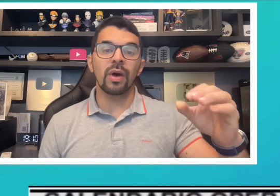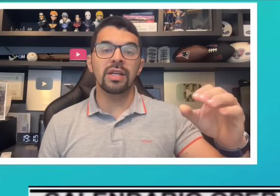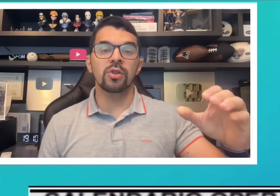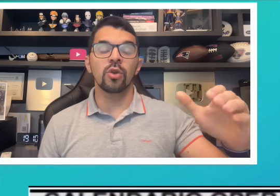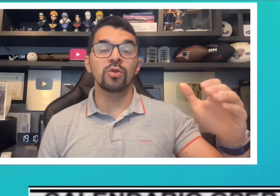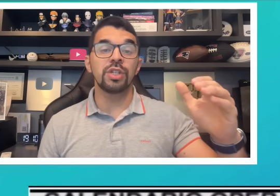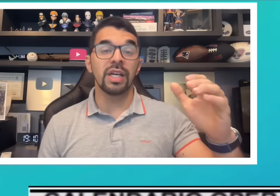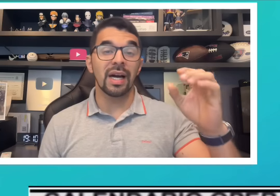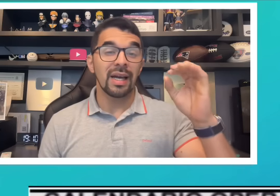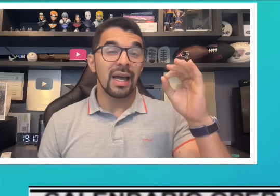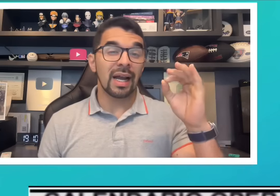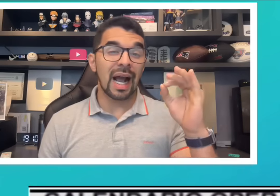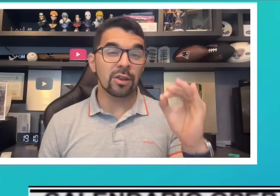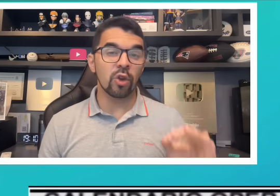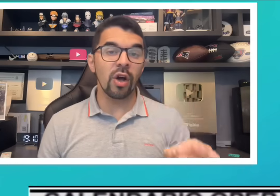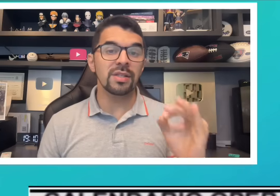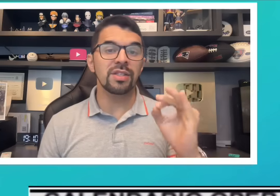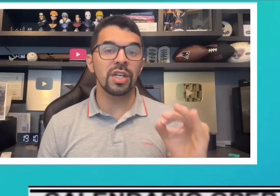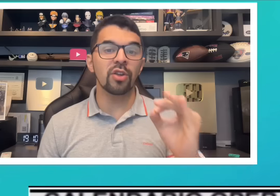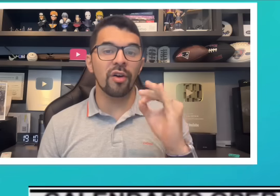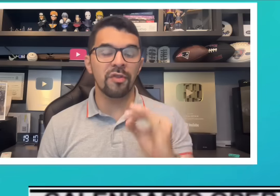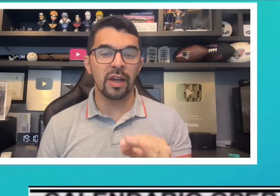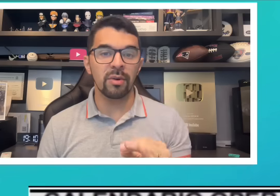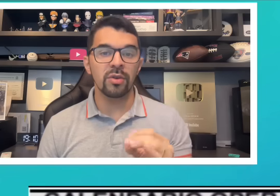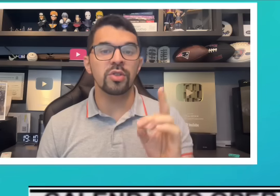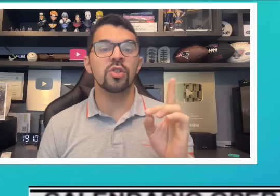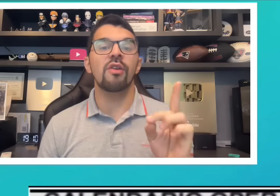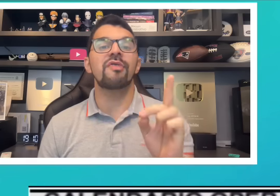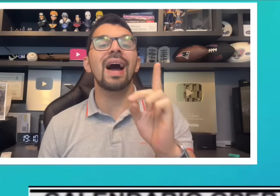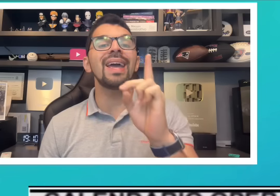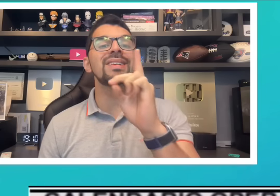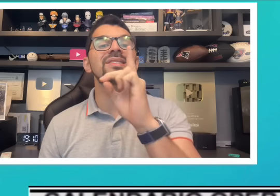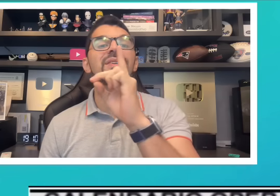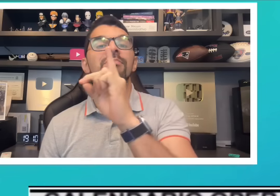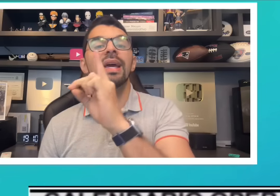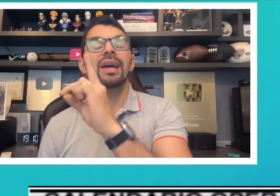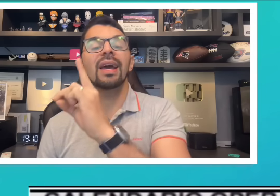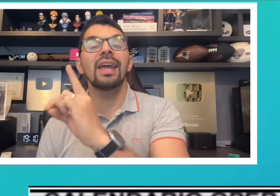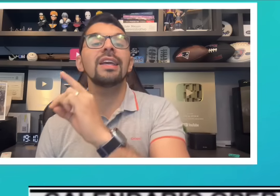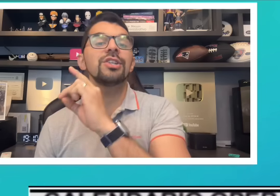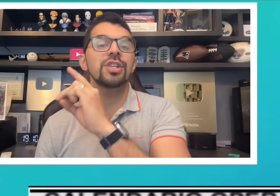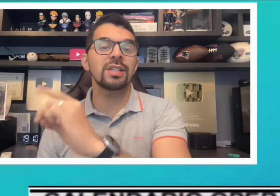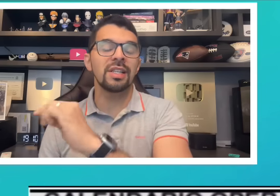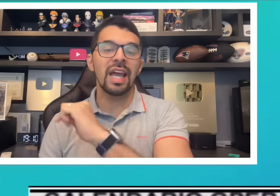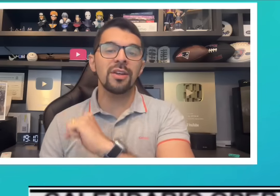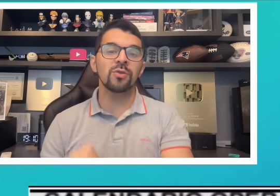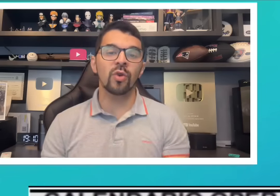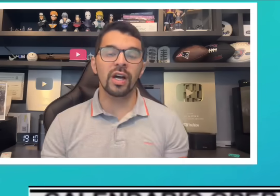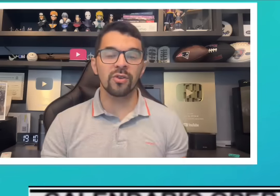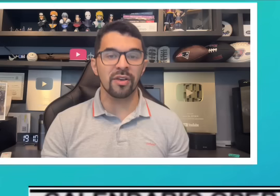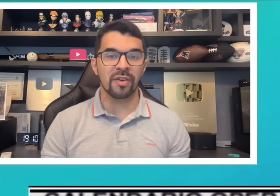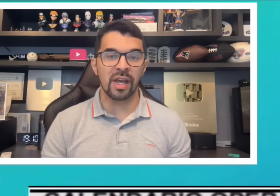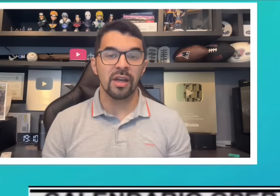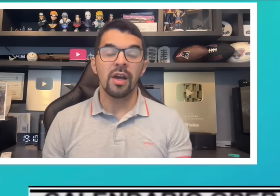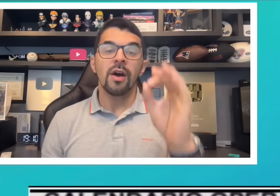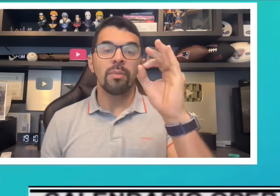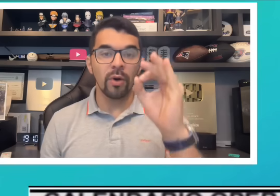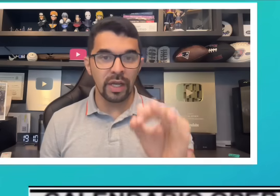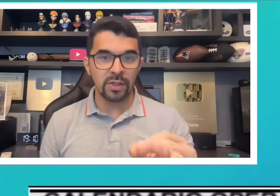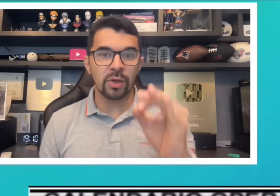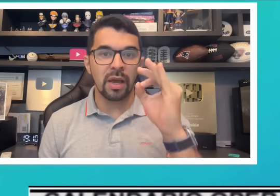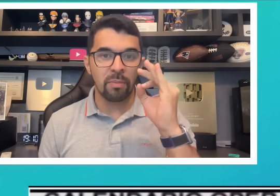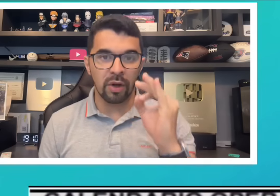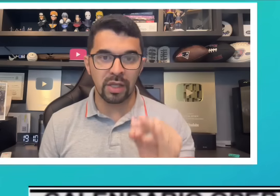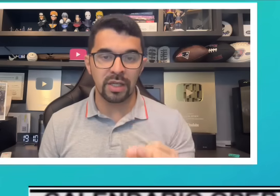que atualizou no dia 14 de novembro, só vai receber em janeiro do ano que vem.